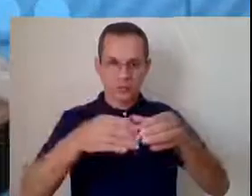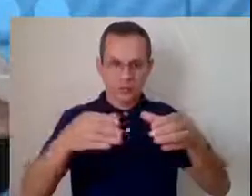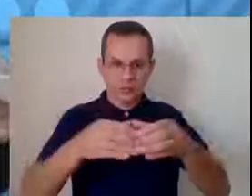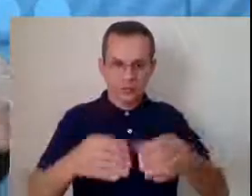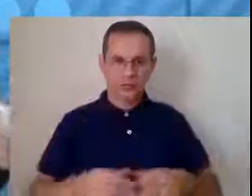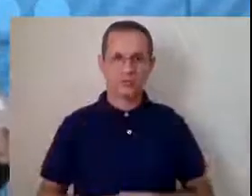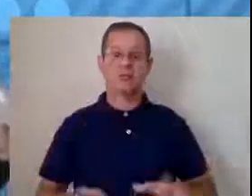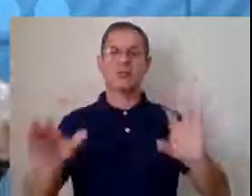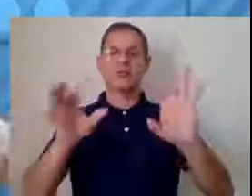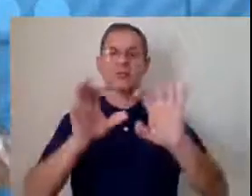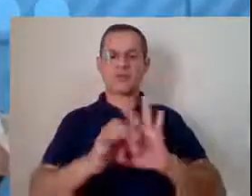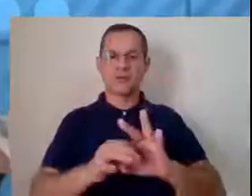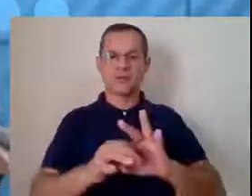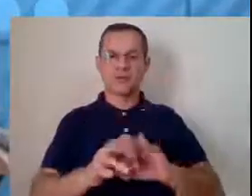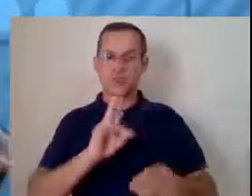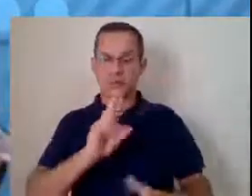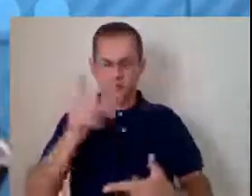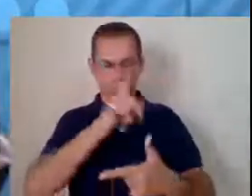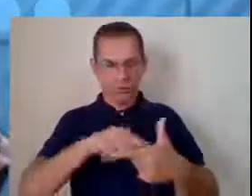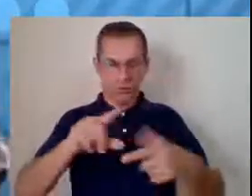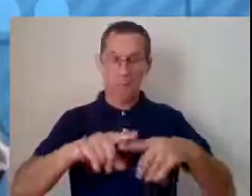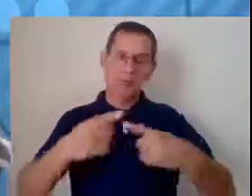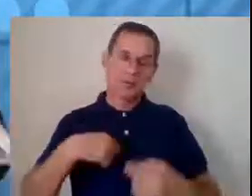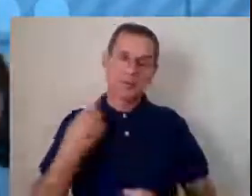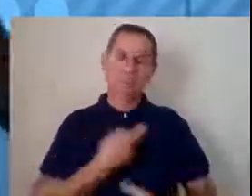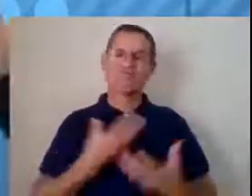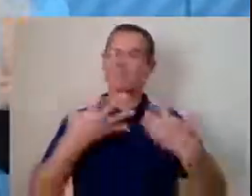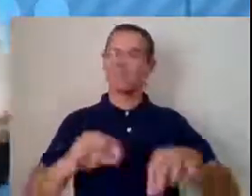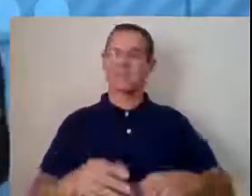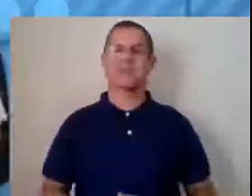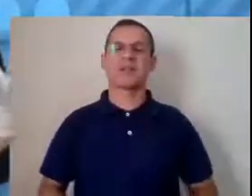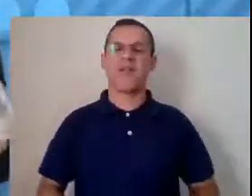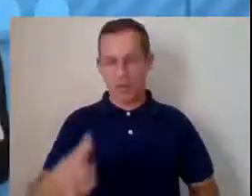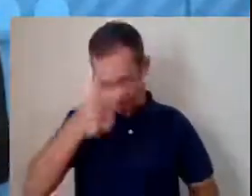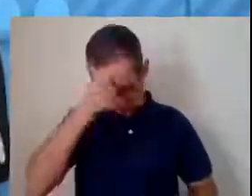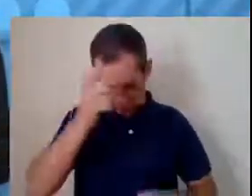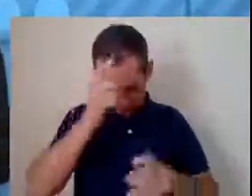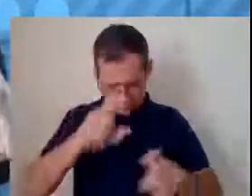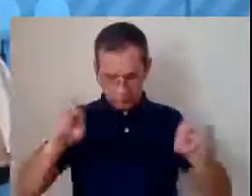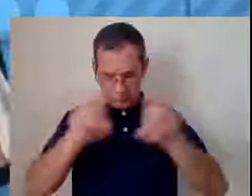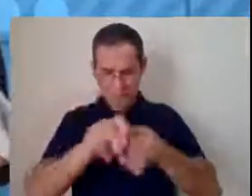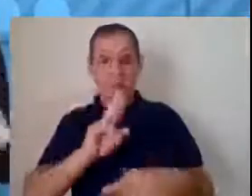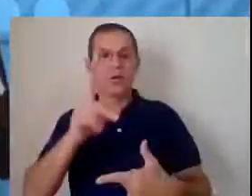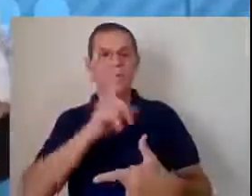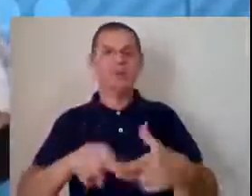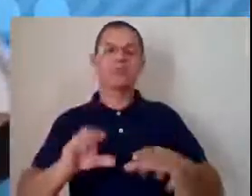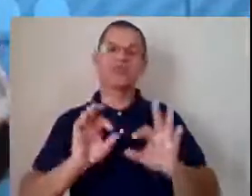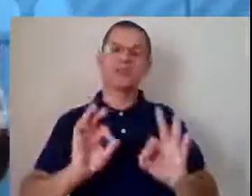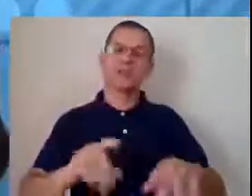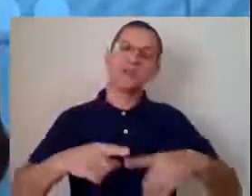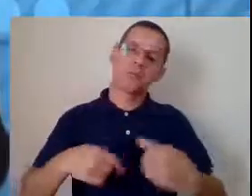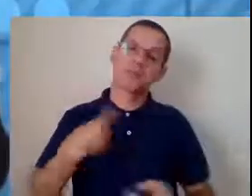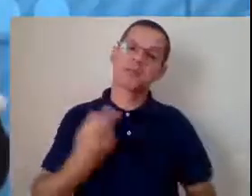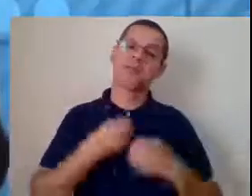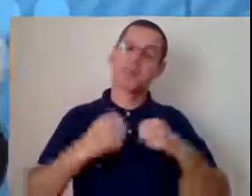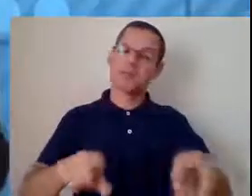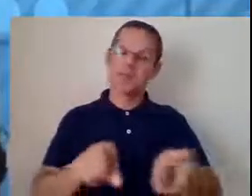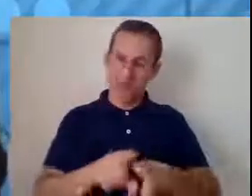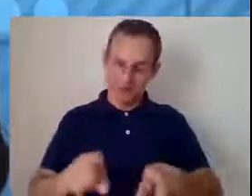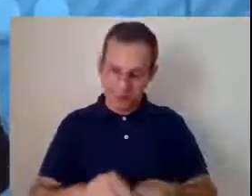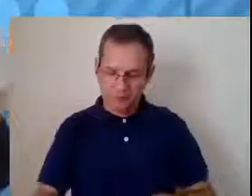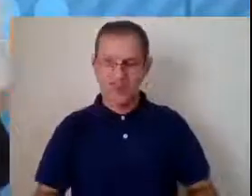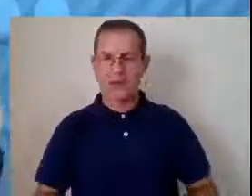conjuntos, são relações para resolver problemas. Nós não queremos a lógica computacional para resolver problemas, então nós podemos